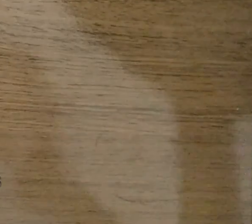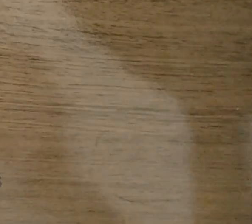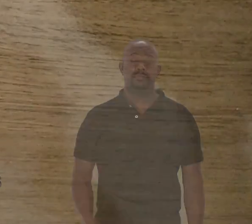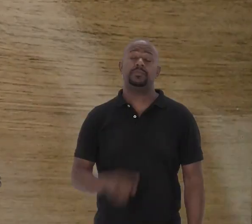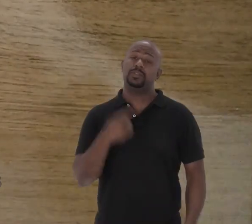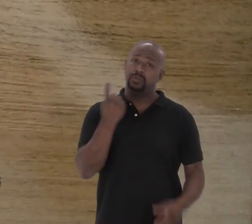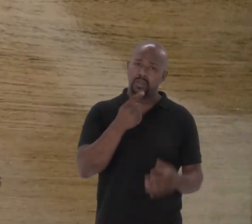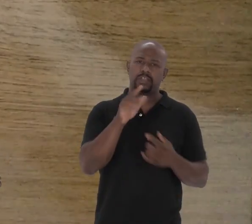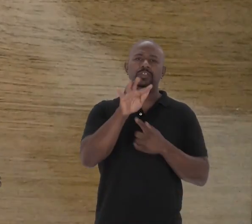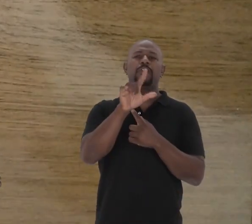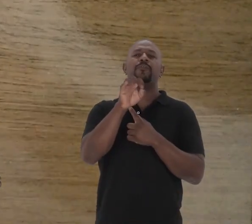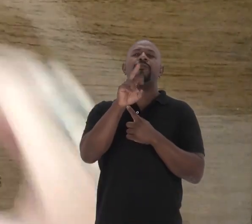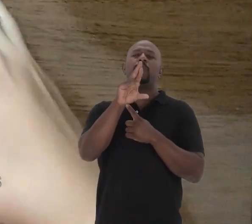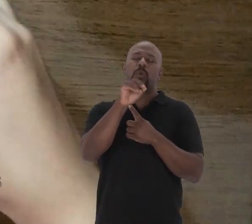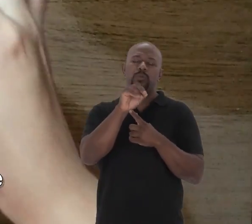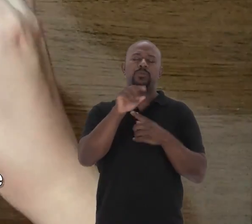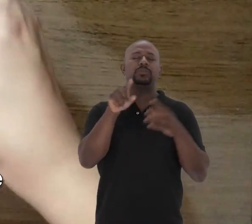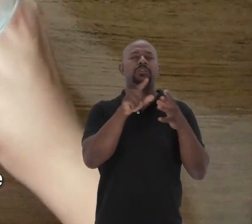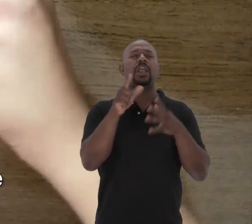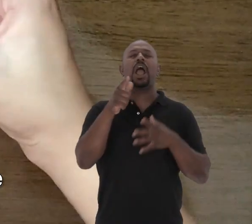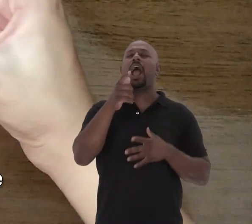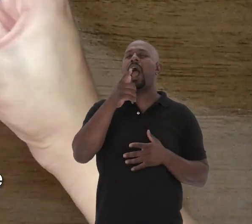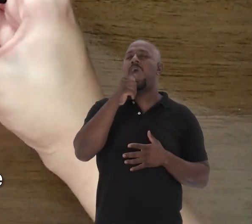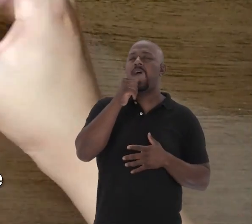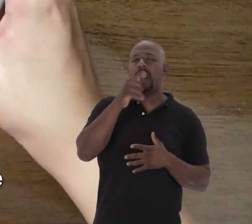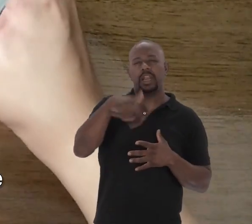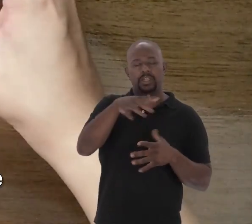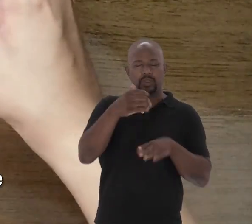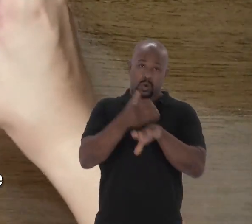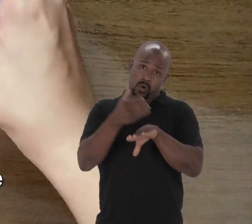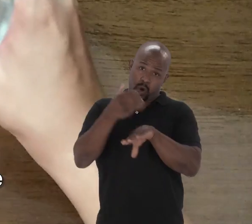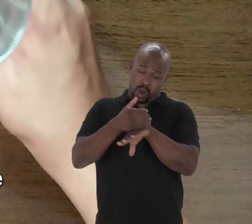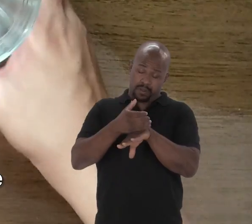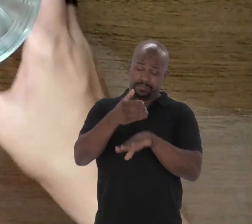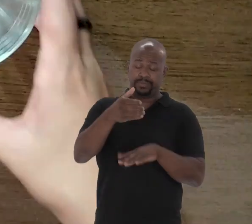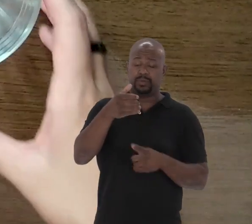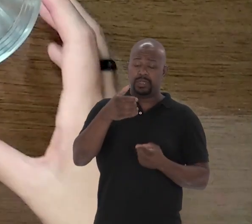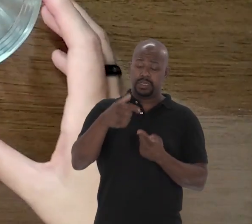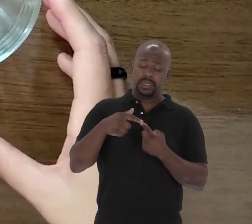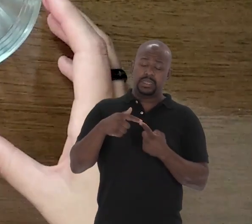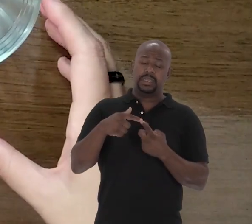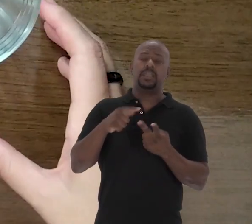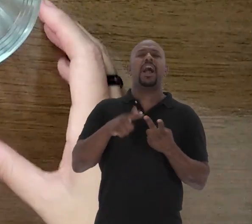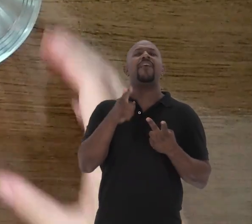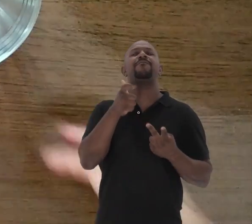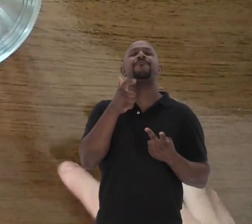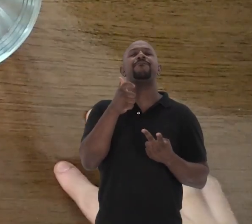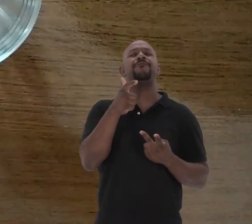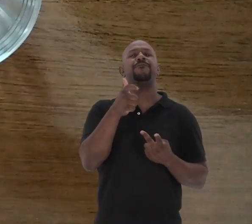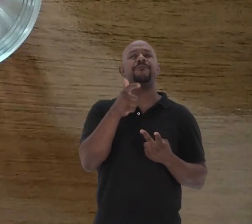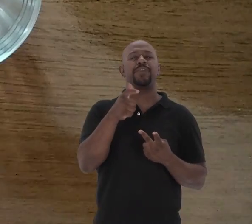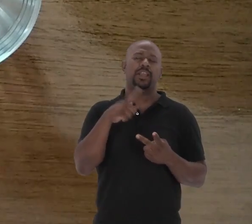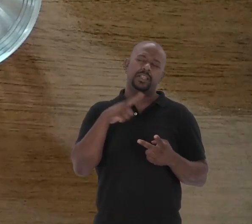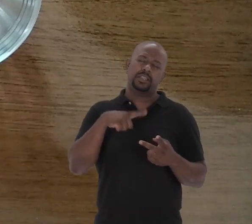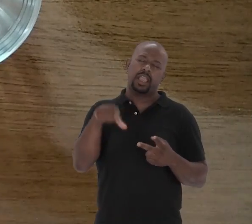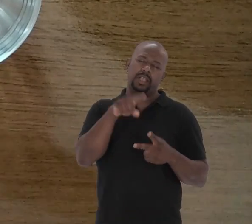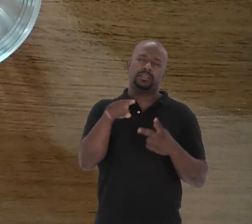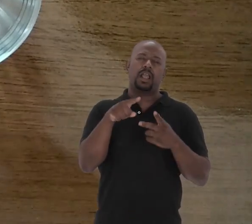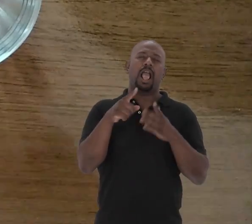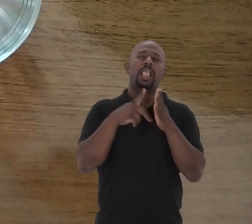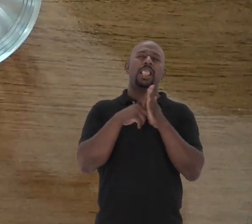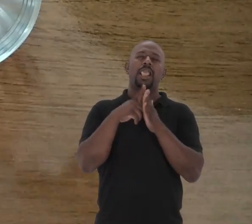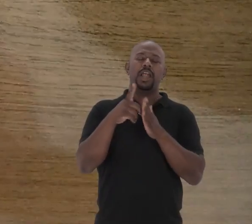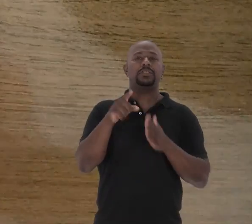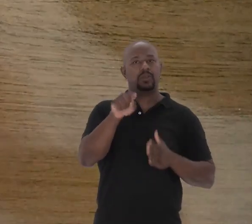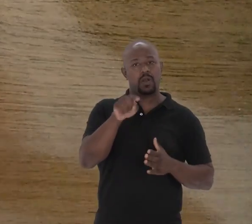câmera. Nossos filtros líquidos. Eu trouxe aqui o copo, meu copo americano grande. E esse borrifador aqui, que tem essa parte